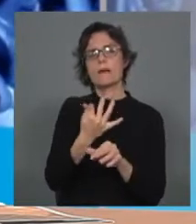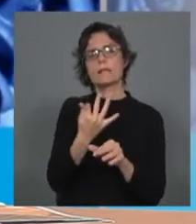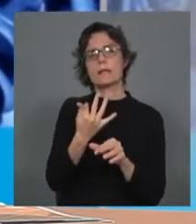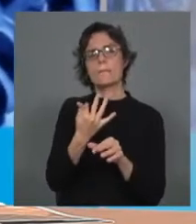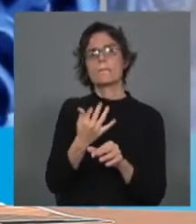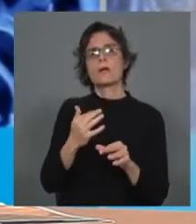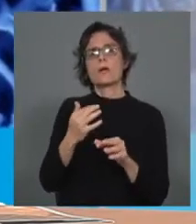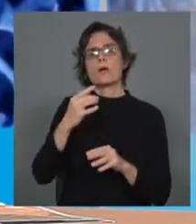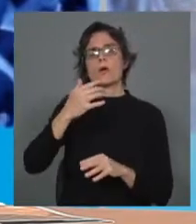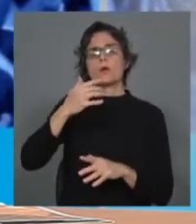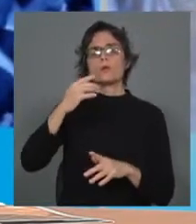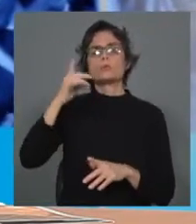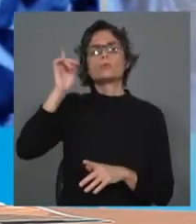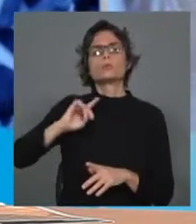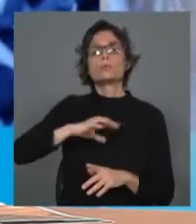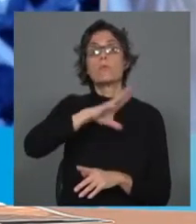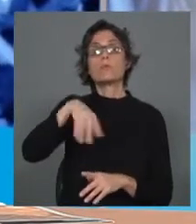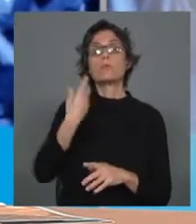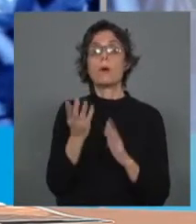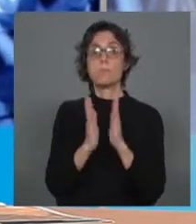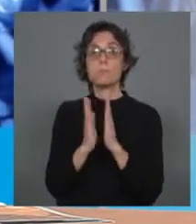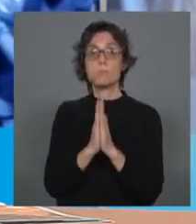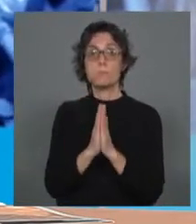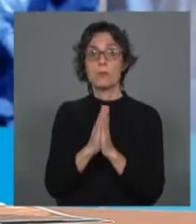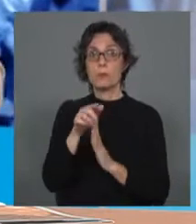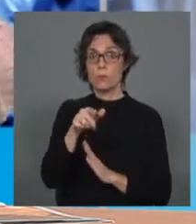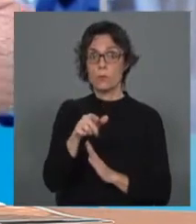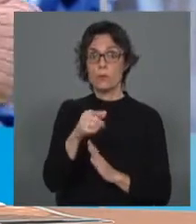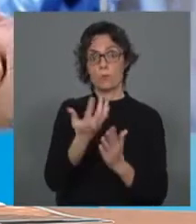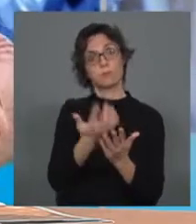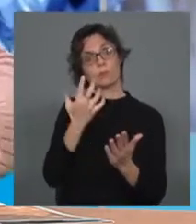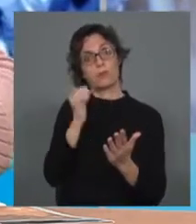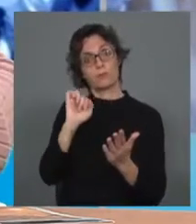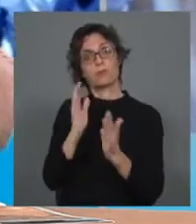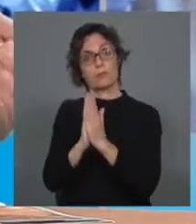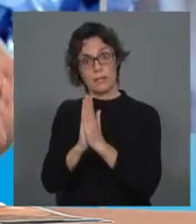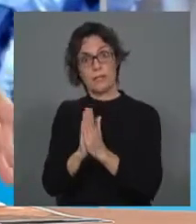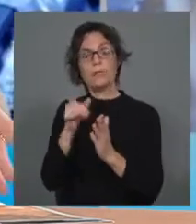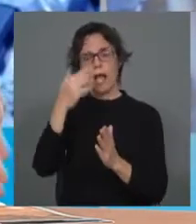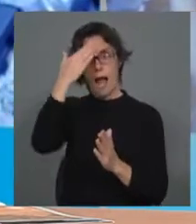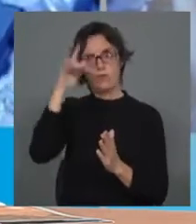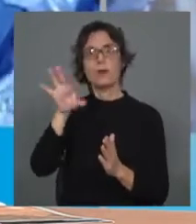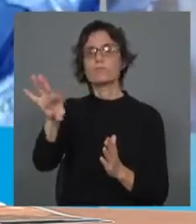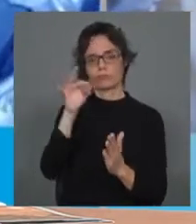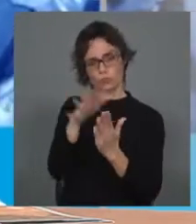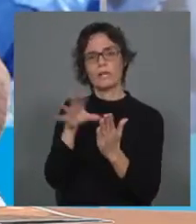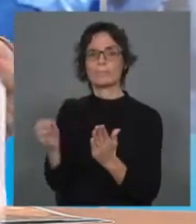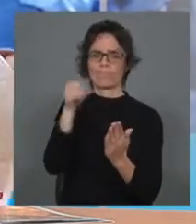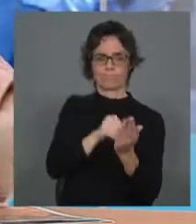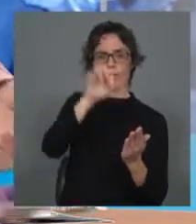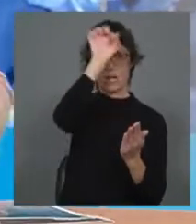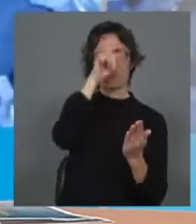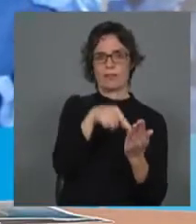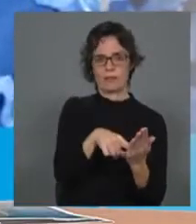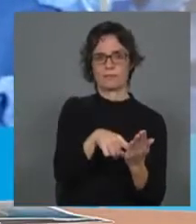Religião, onde os Bahá'ís celebram a harmonia religiosa do mundo. Então, por isso, o texto caiu muito bem aqui. Assim, se formos,